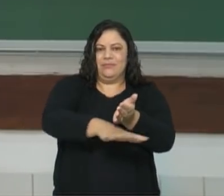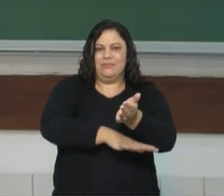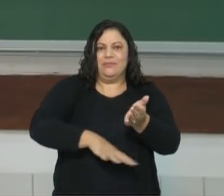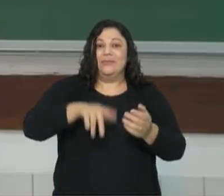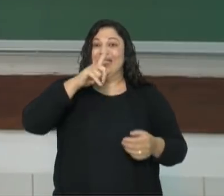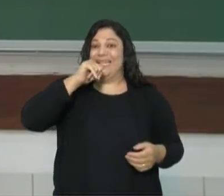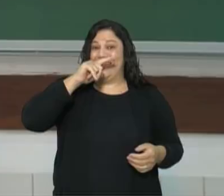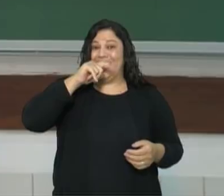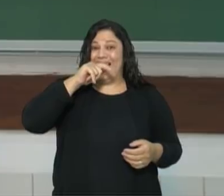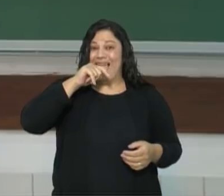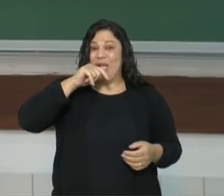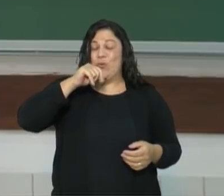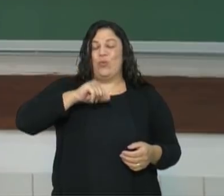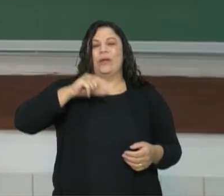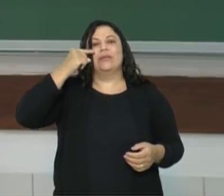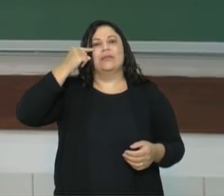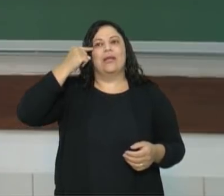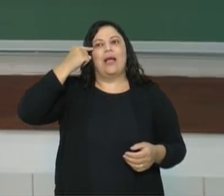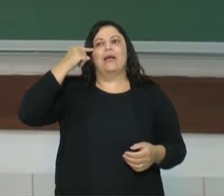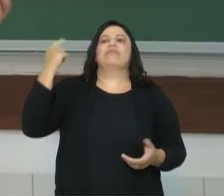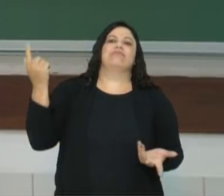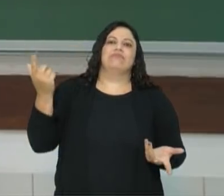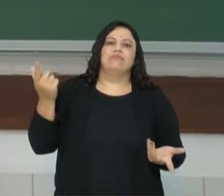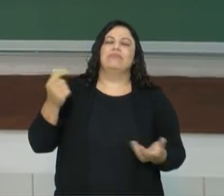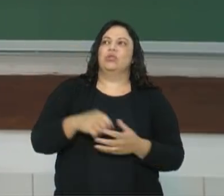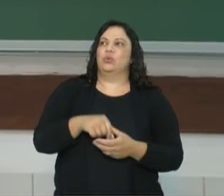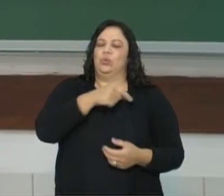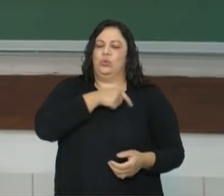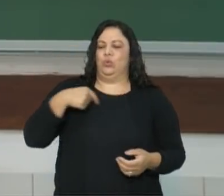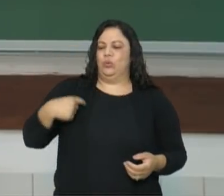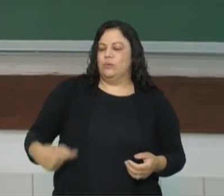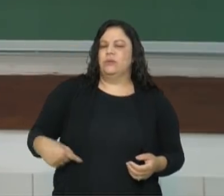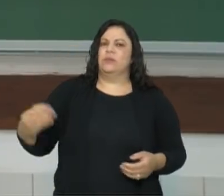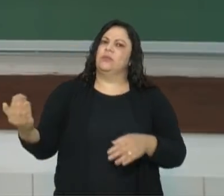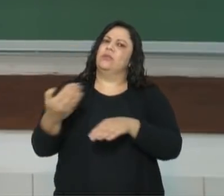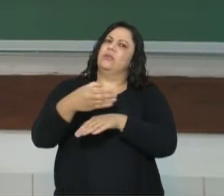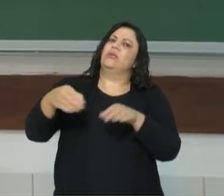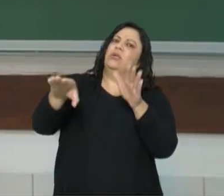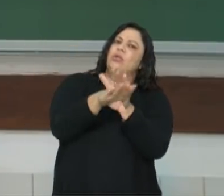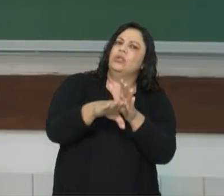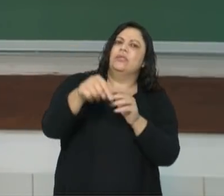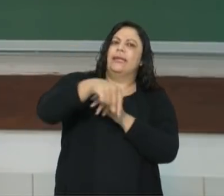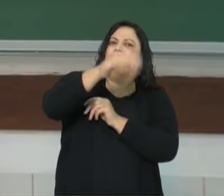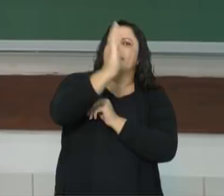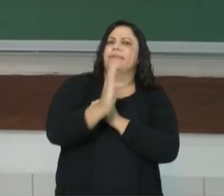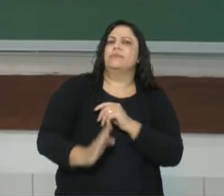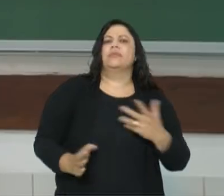água e vinha, chegava aqui no Brasil, na Argentina, lá em Buenos Aires, em Montevidéu, no Uruguai,